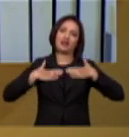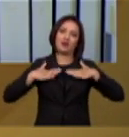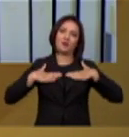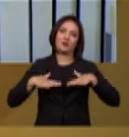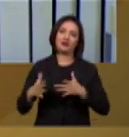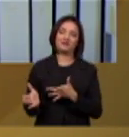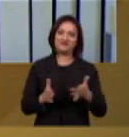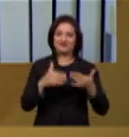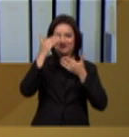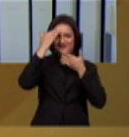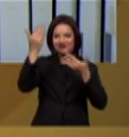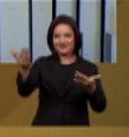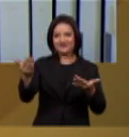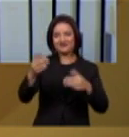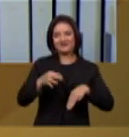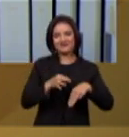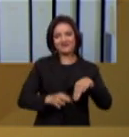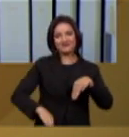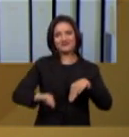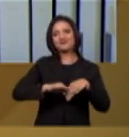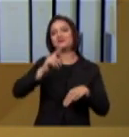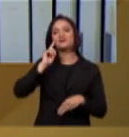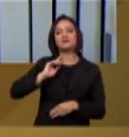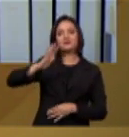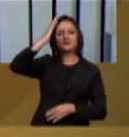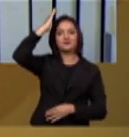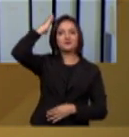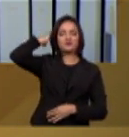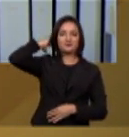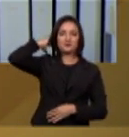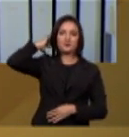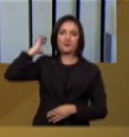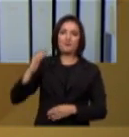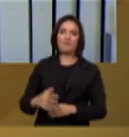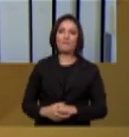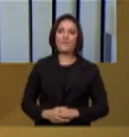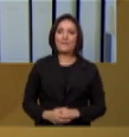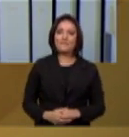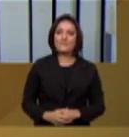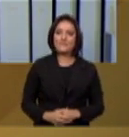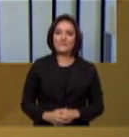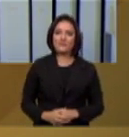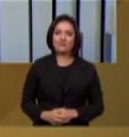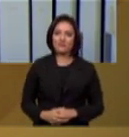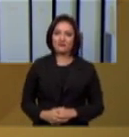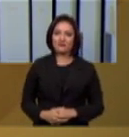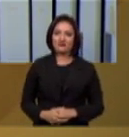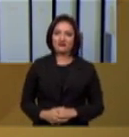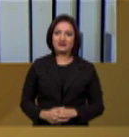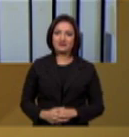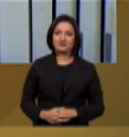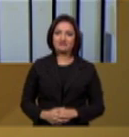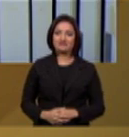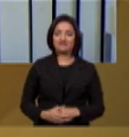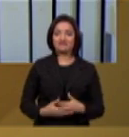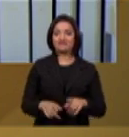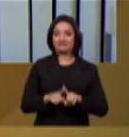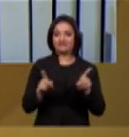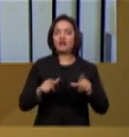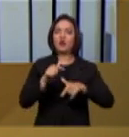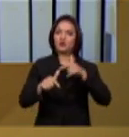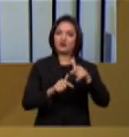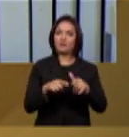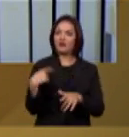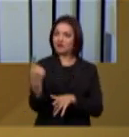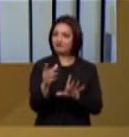Agradeço ao ministro Marco Aurélio as palavras dirigidas, em especial, em particular, a mim dirigidas, mas esse é um trabalho de